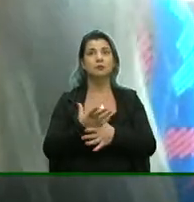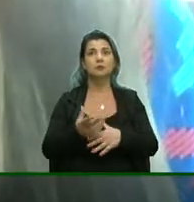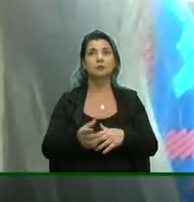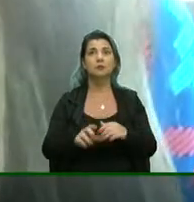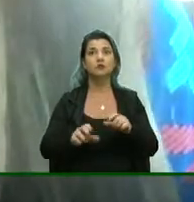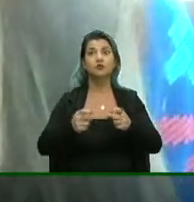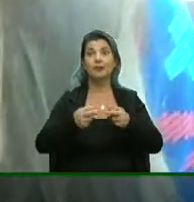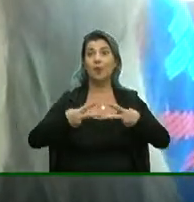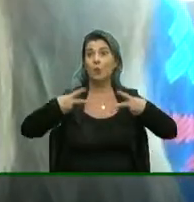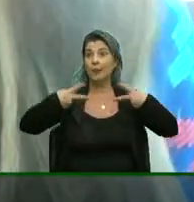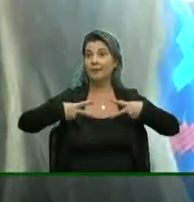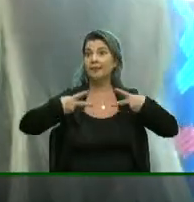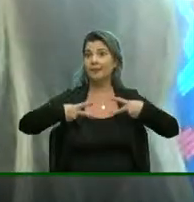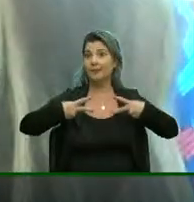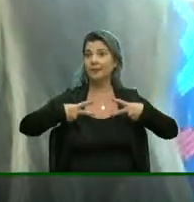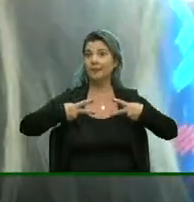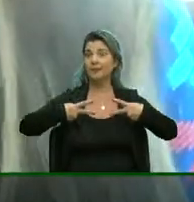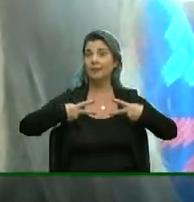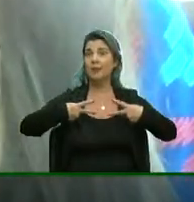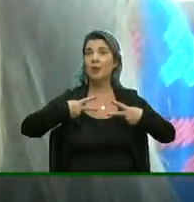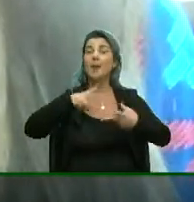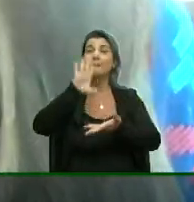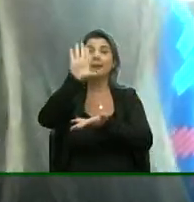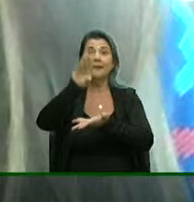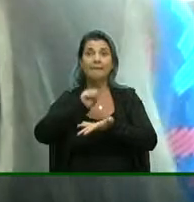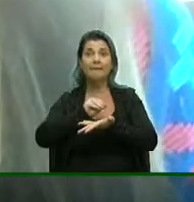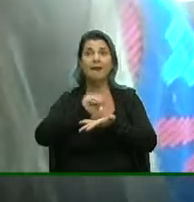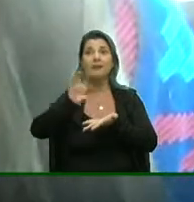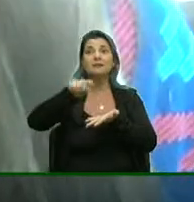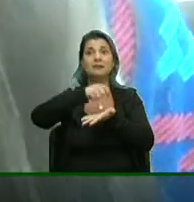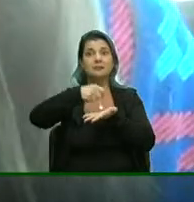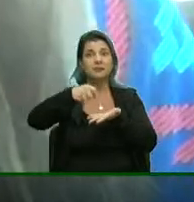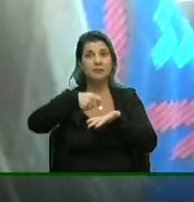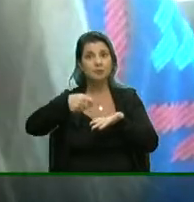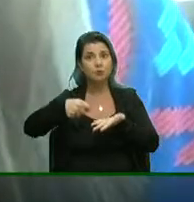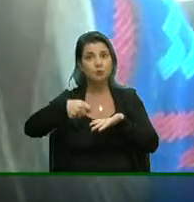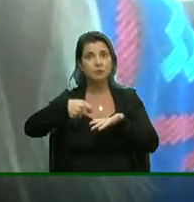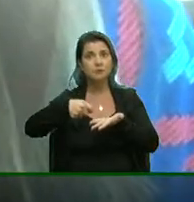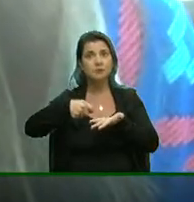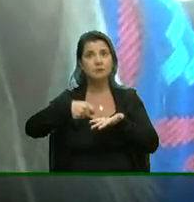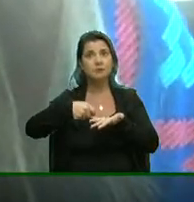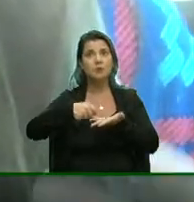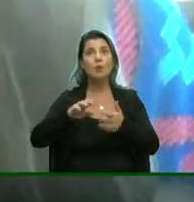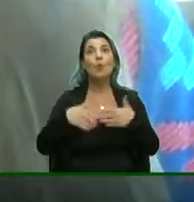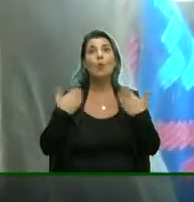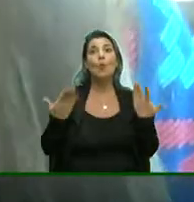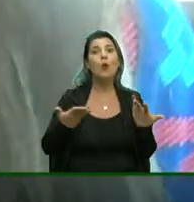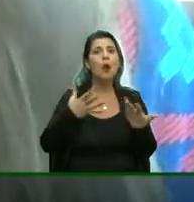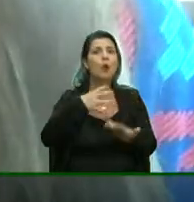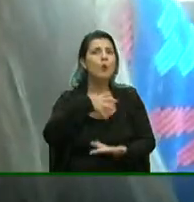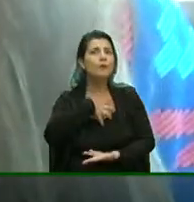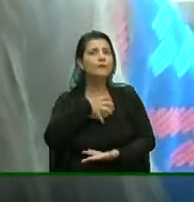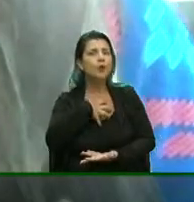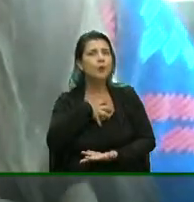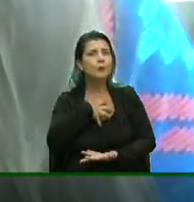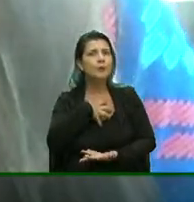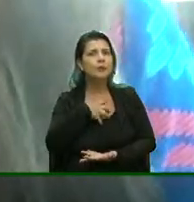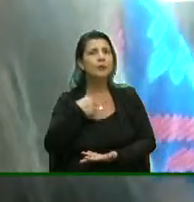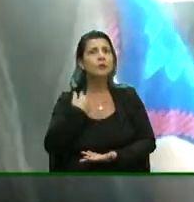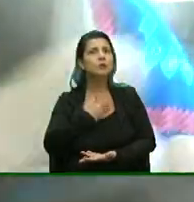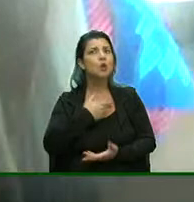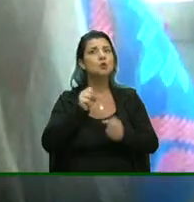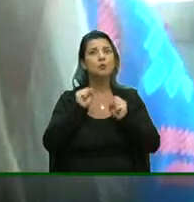um link lá no SEI, buscar as assinaturas, que os deputados entrem no SEI e assinem. Então, assim, qual a forma que